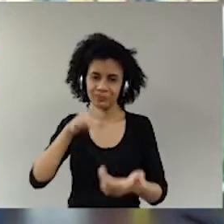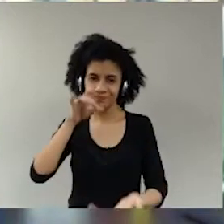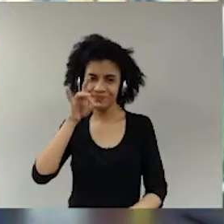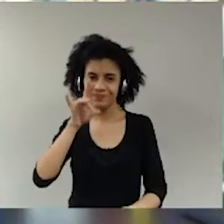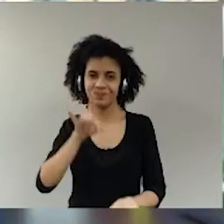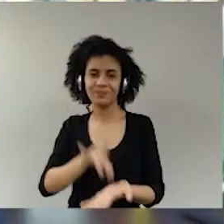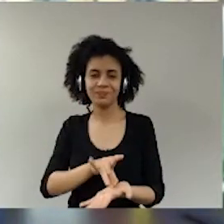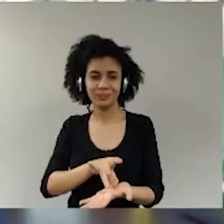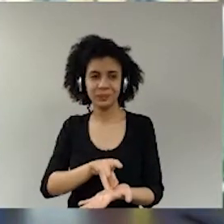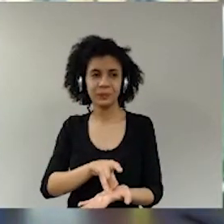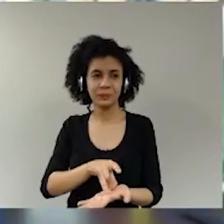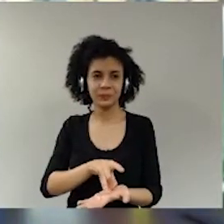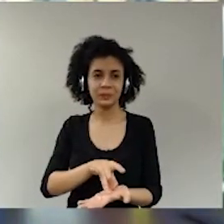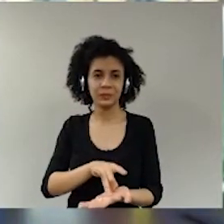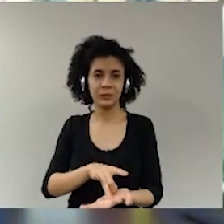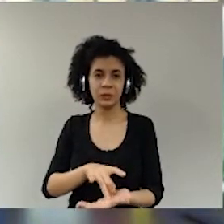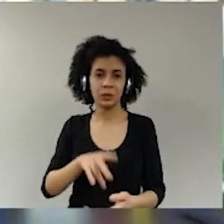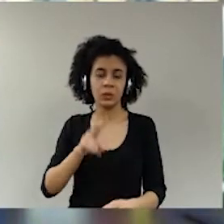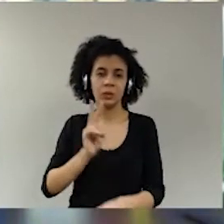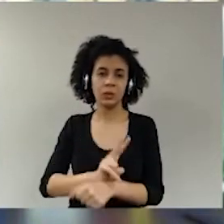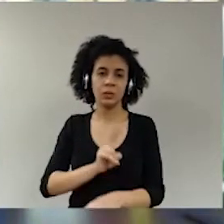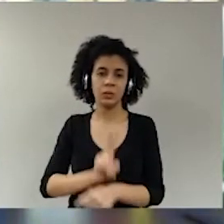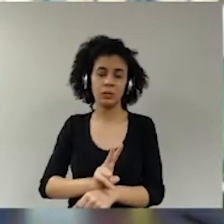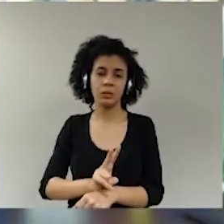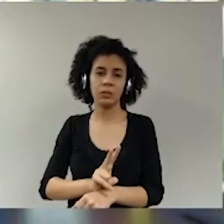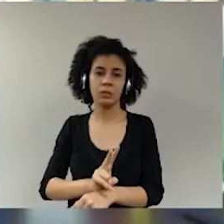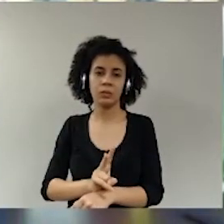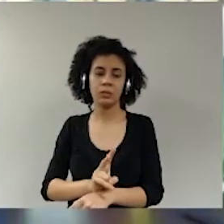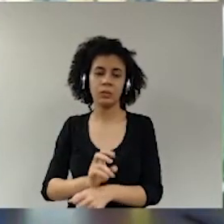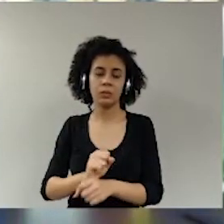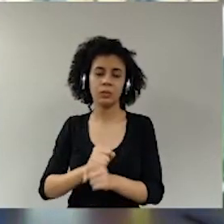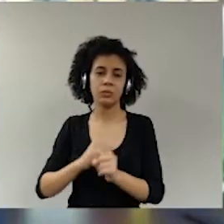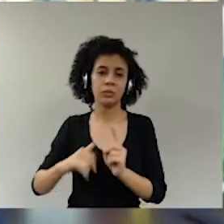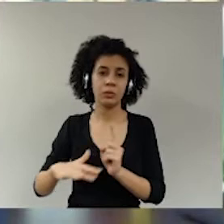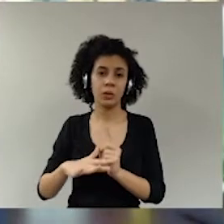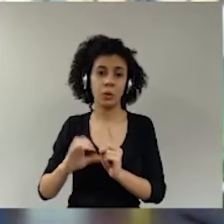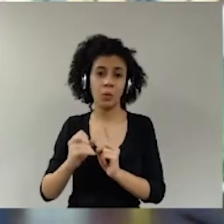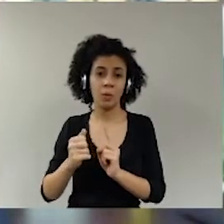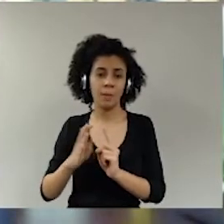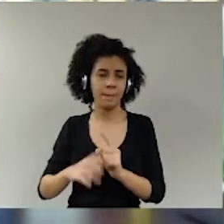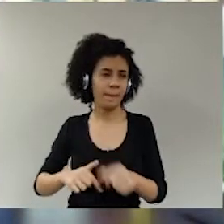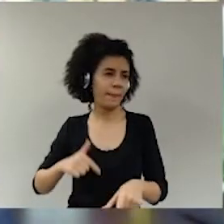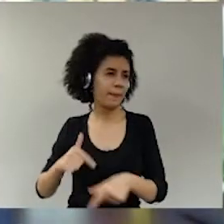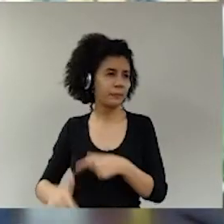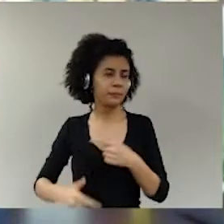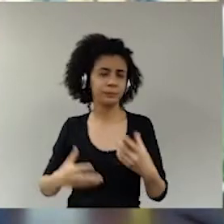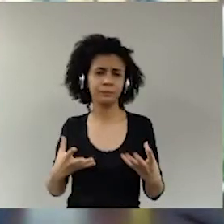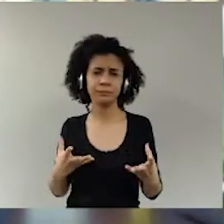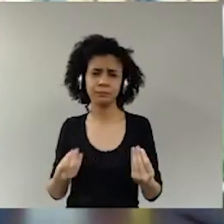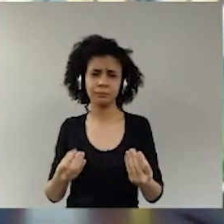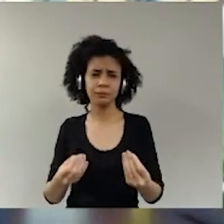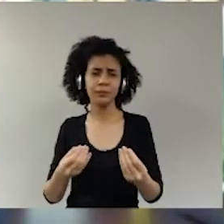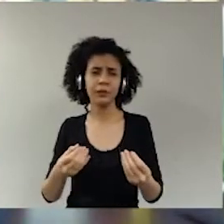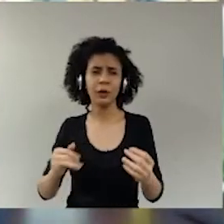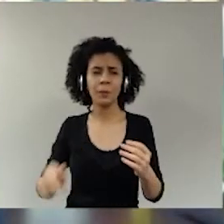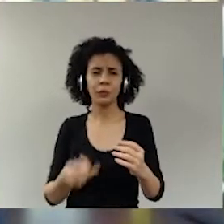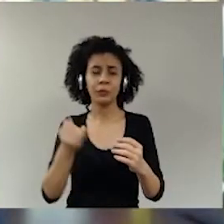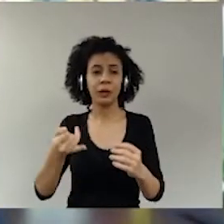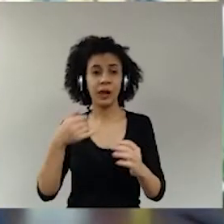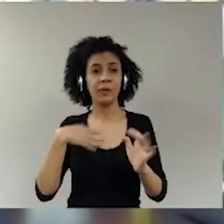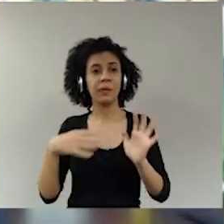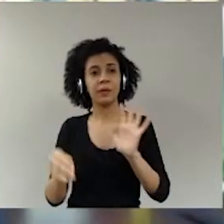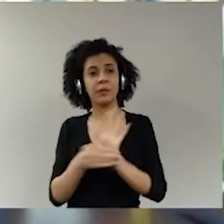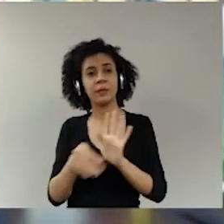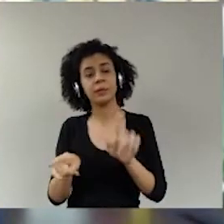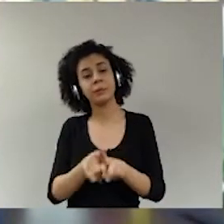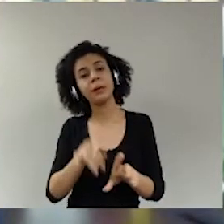concretamente na defesa da sociedade. A OAB atuou em várias oportunidades, e aqui quero deixar